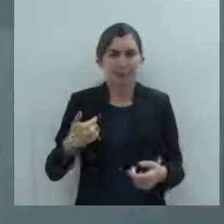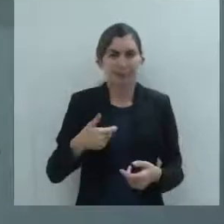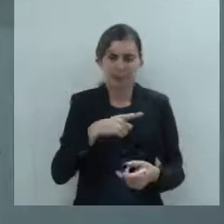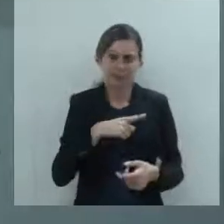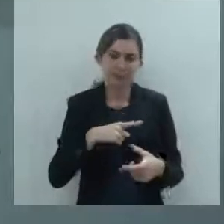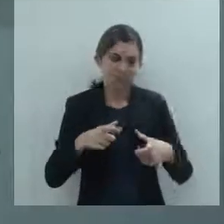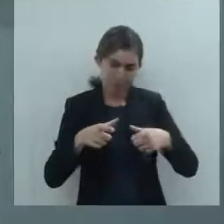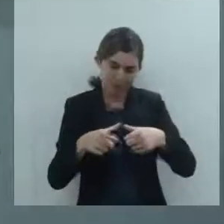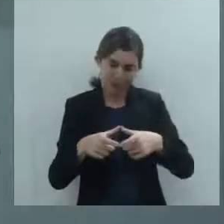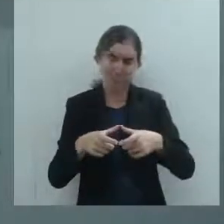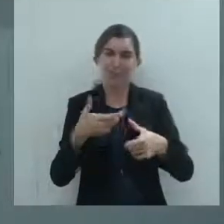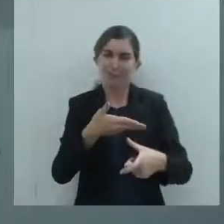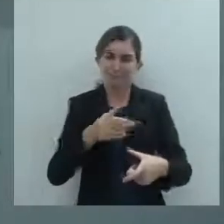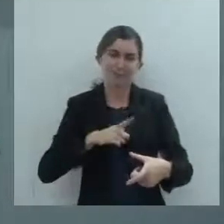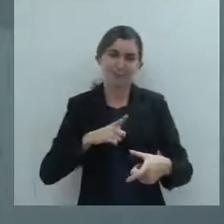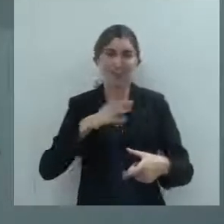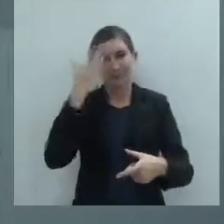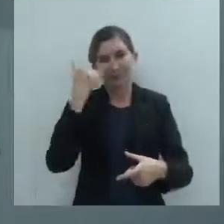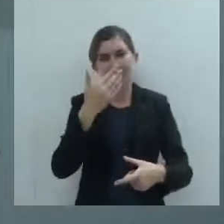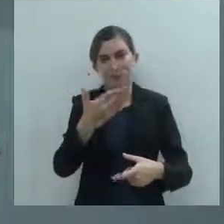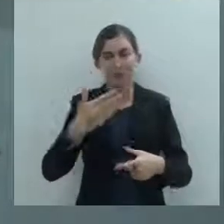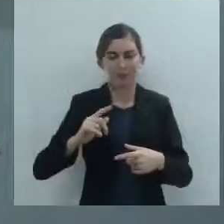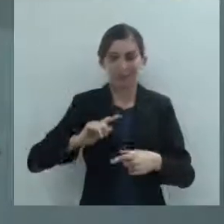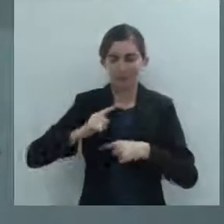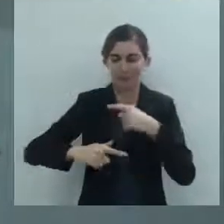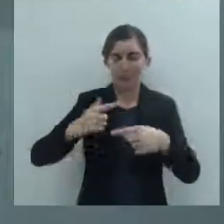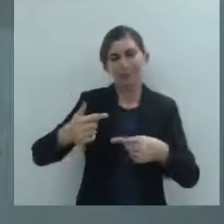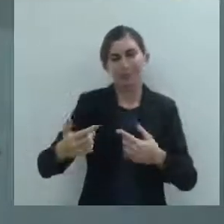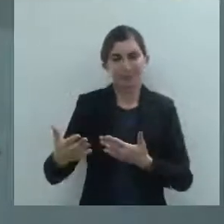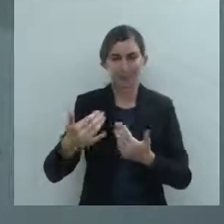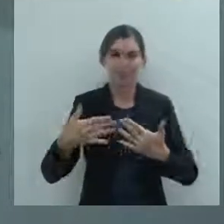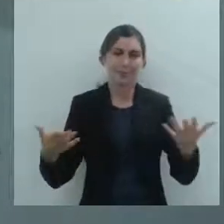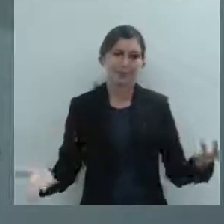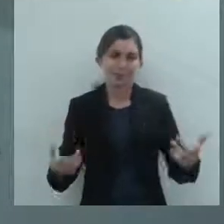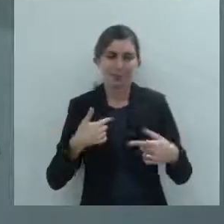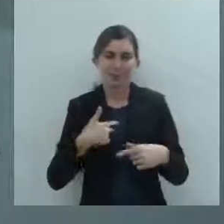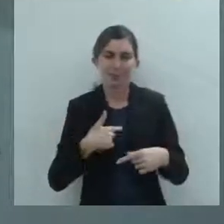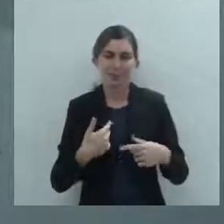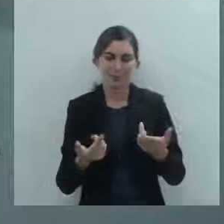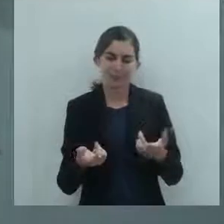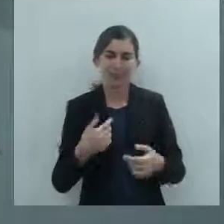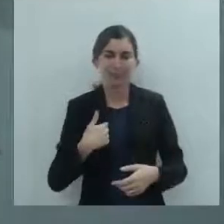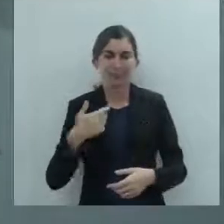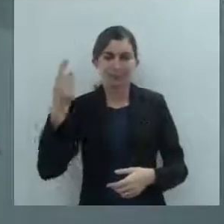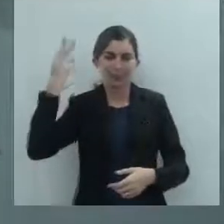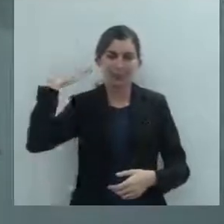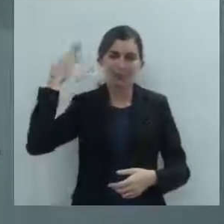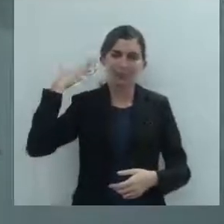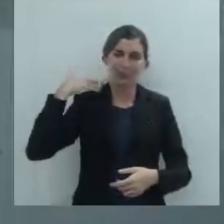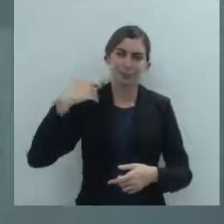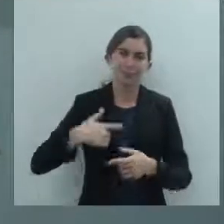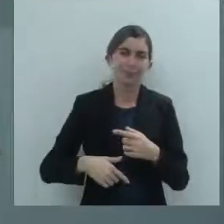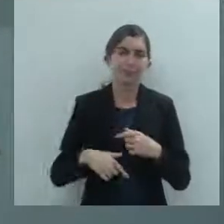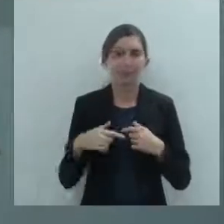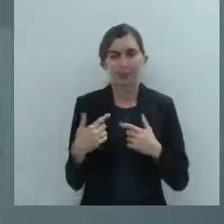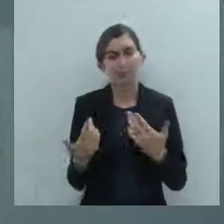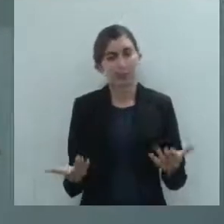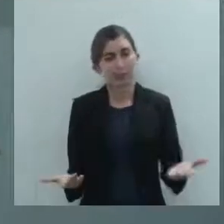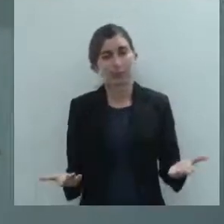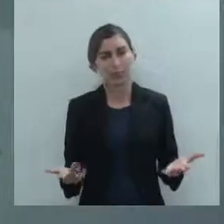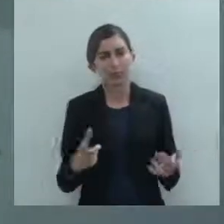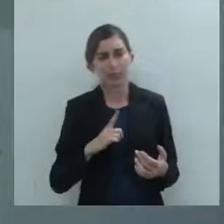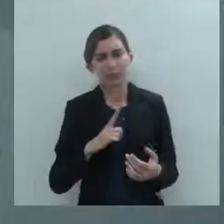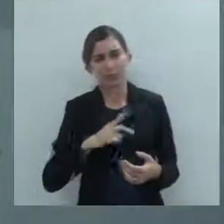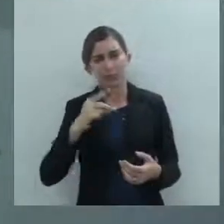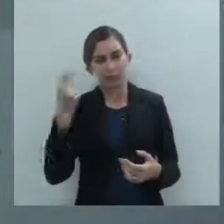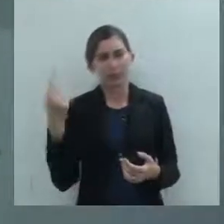disco físico tá bem eu sei que você é geração Spotify Mas eu ainda sou da geração da mídia física e